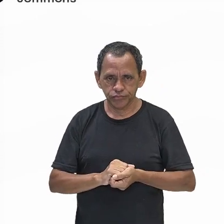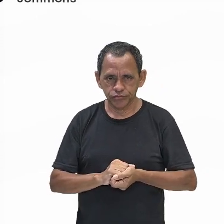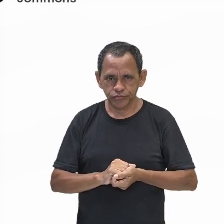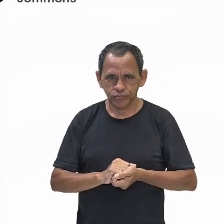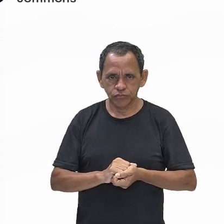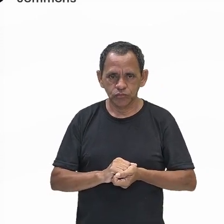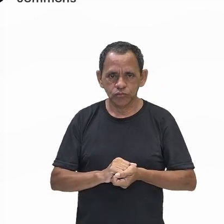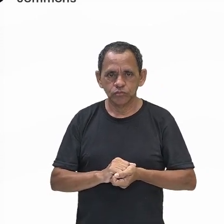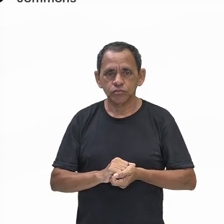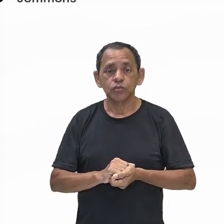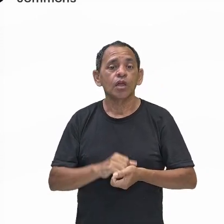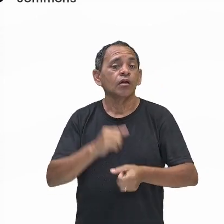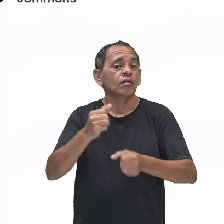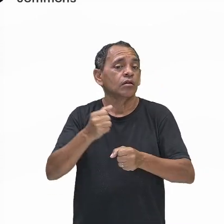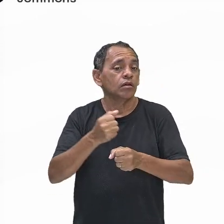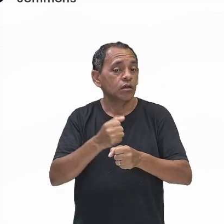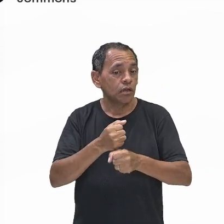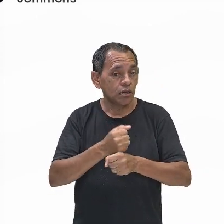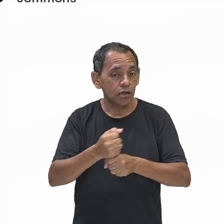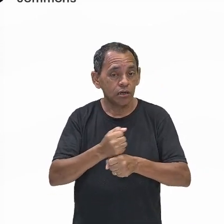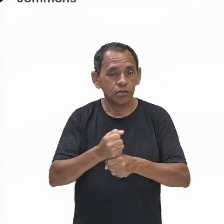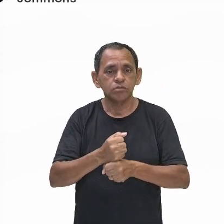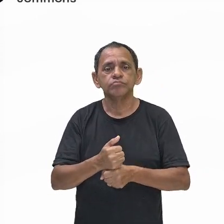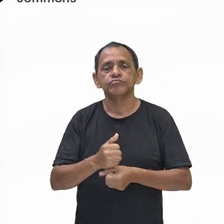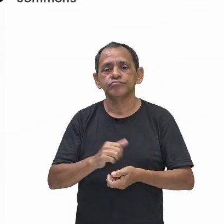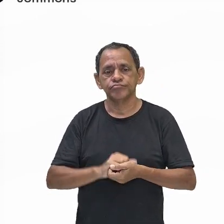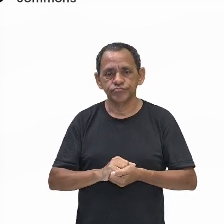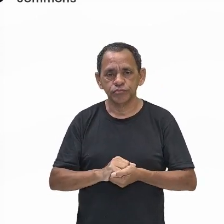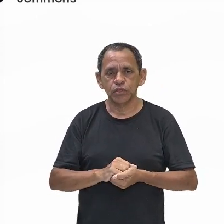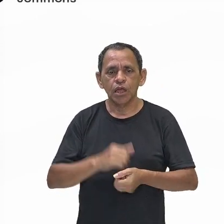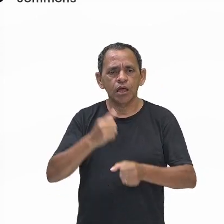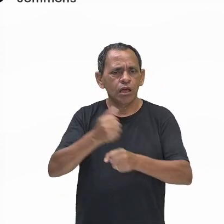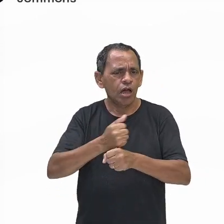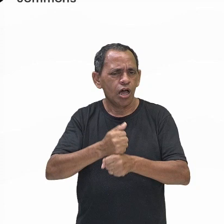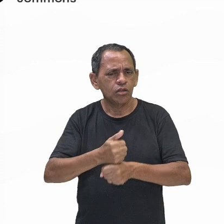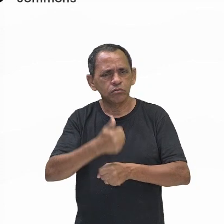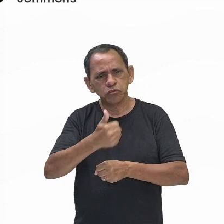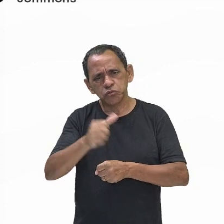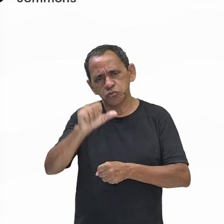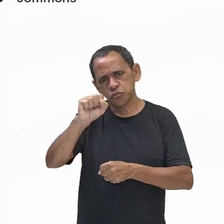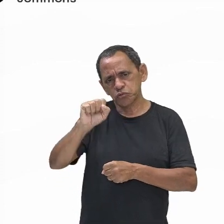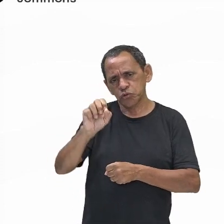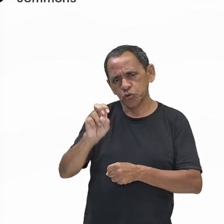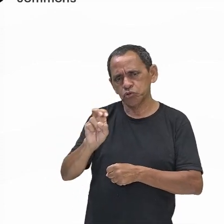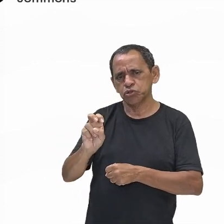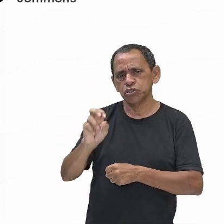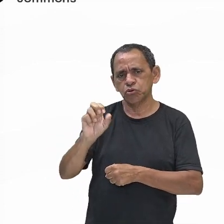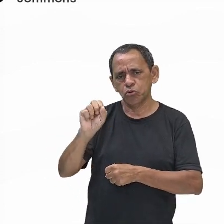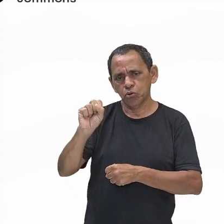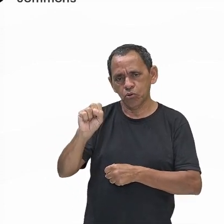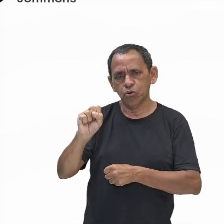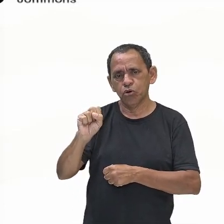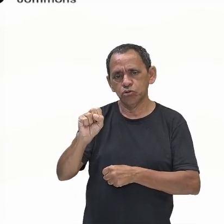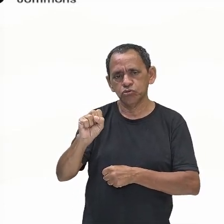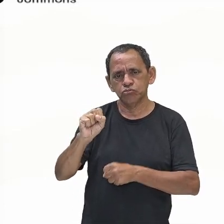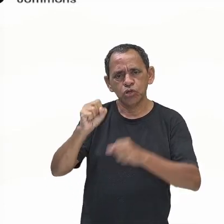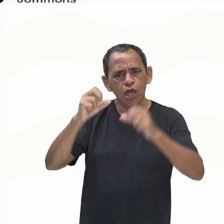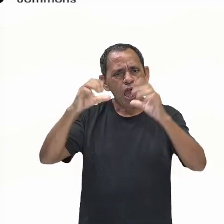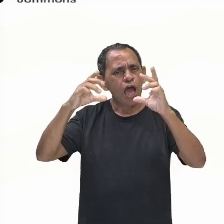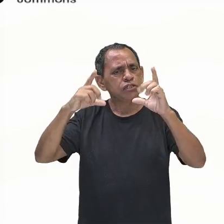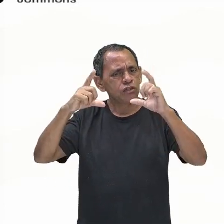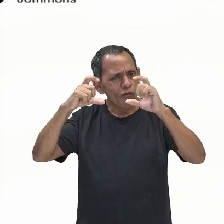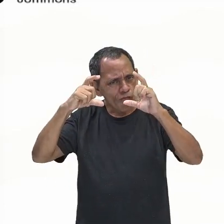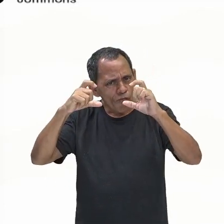olhada aqui no histórico do sensoriamento remoto, né? Então, lá por volta no século XIX, em 1858,